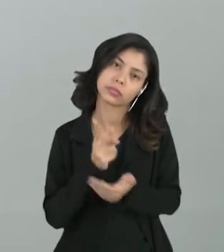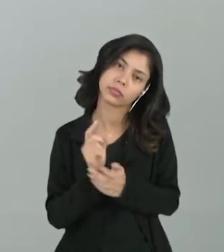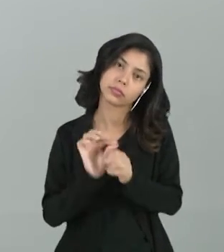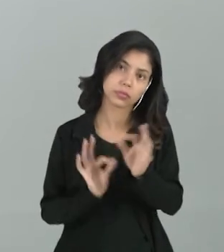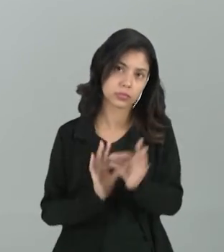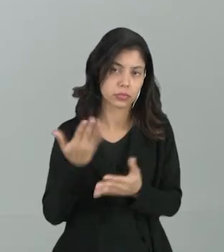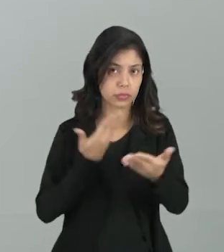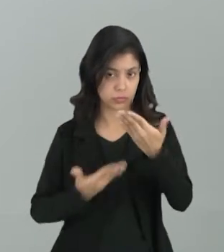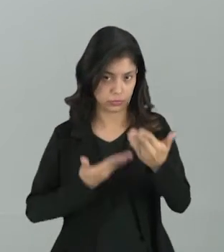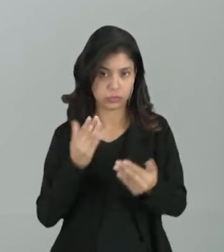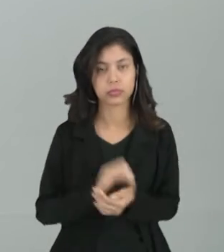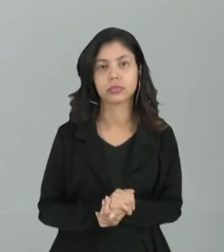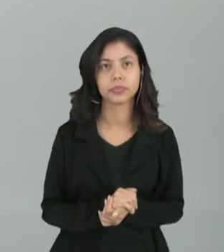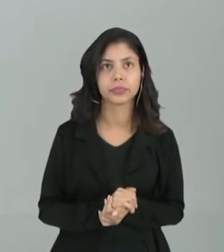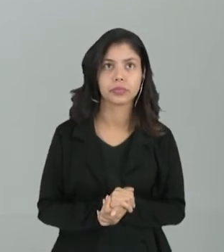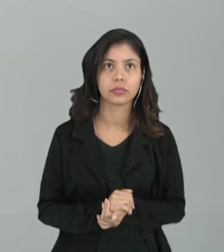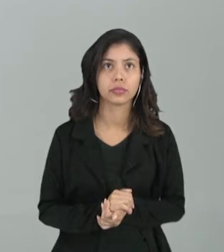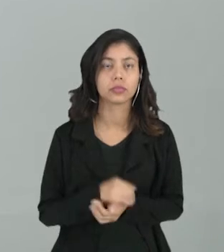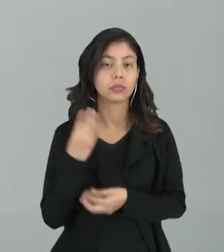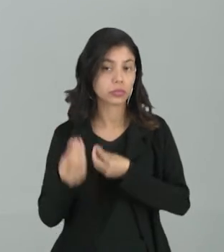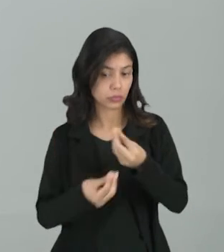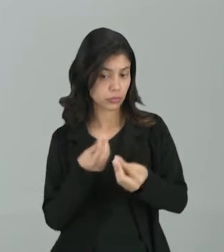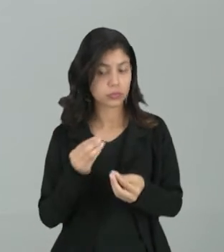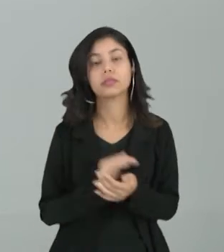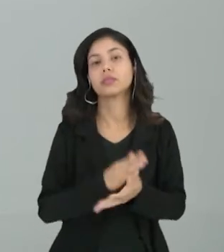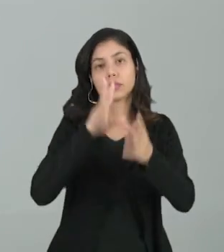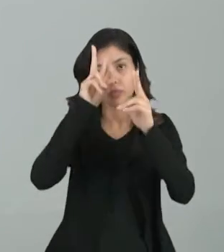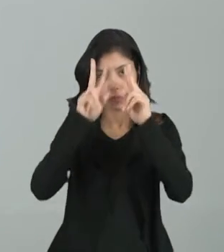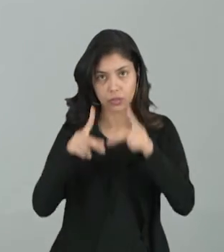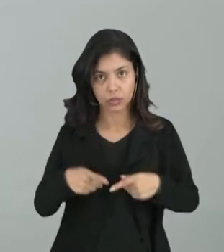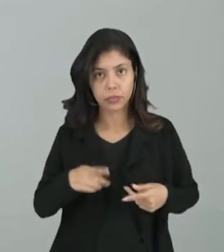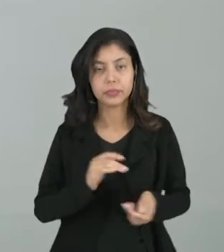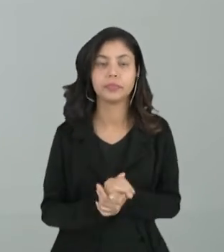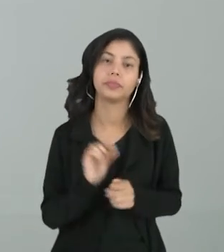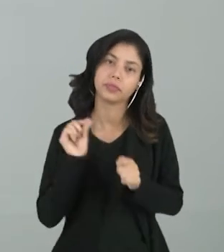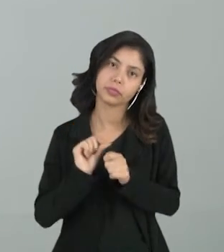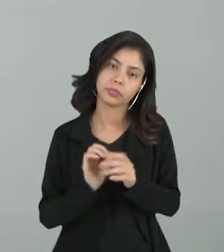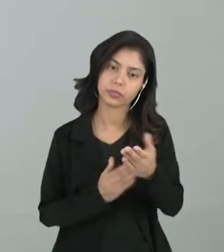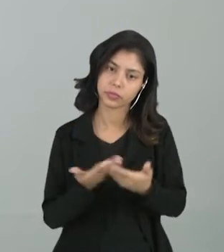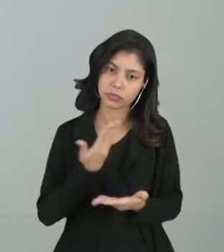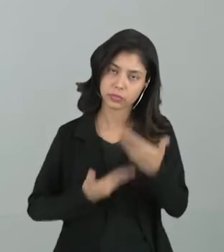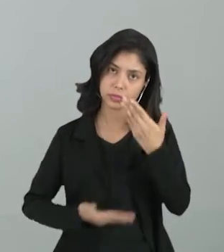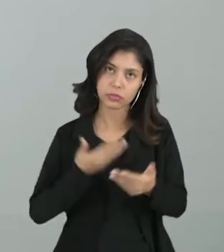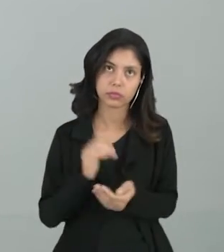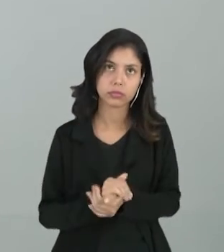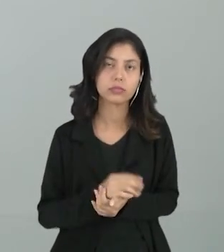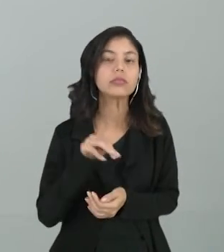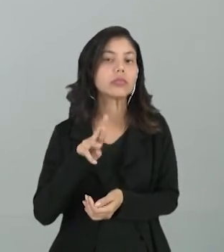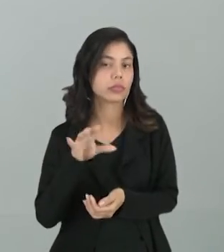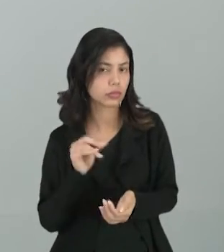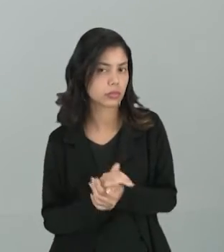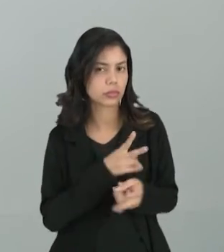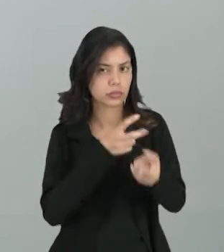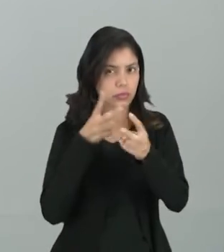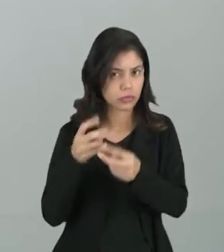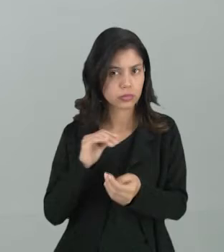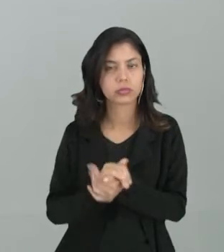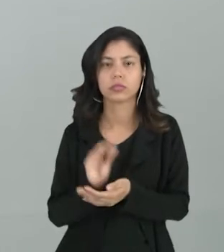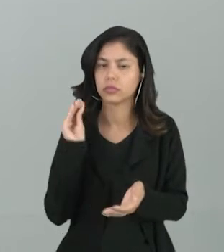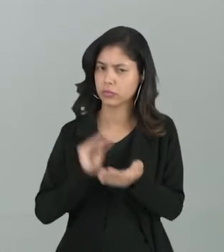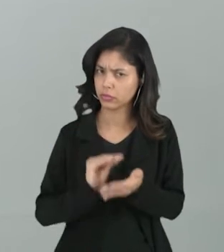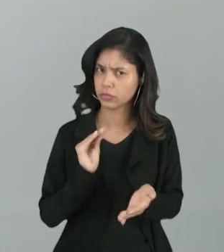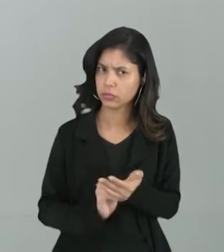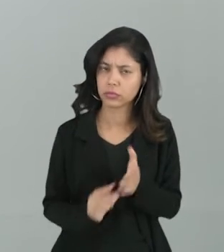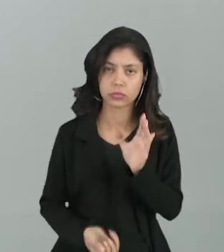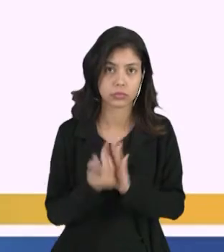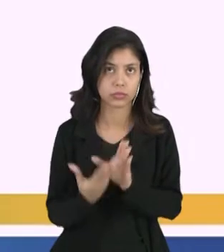fazendo relação aí a como esse homem se relaciona, né, com o meio e dentro dessa perspectiva de fato aí